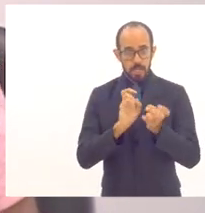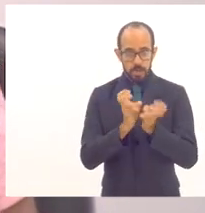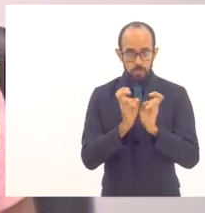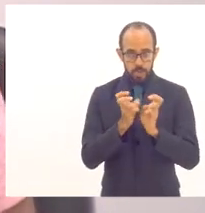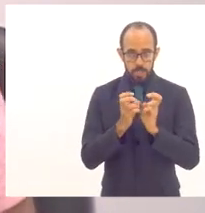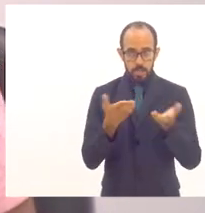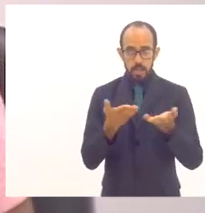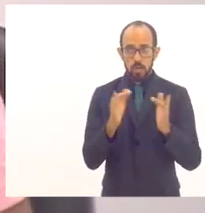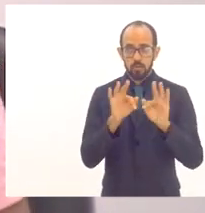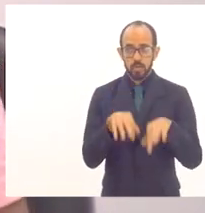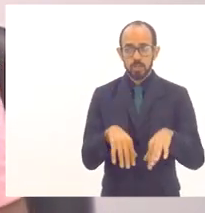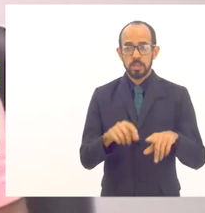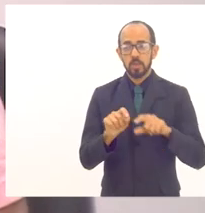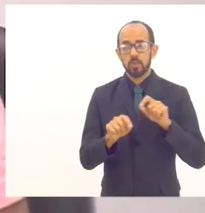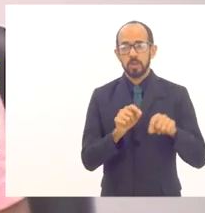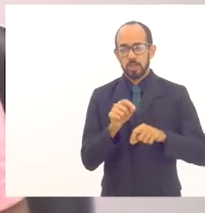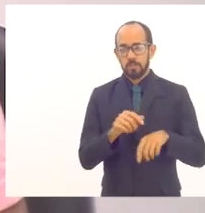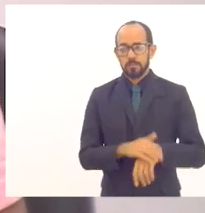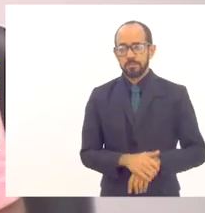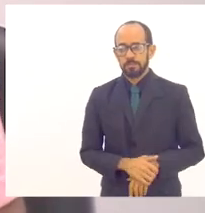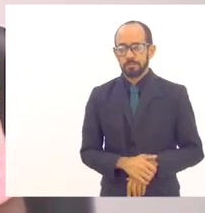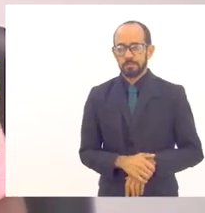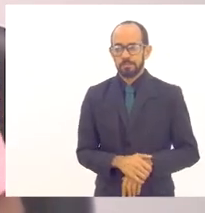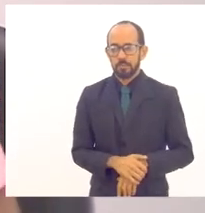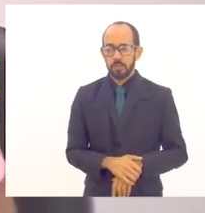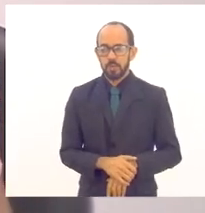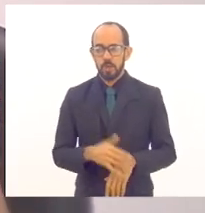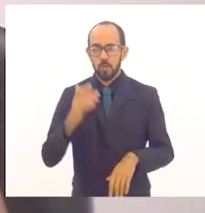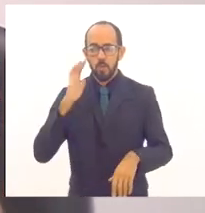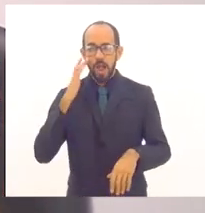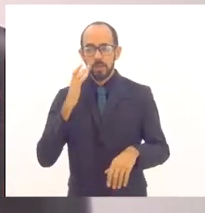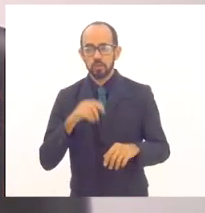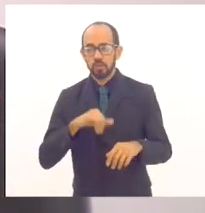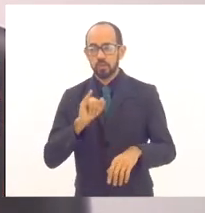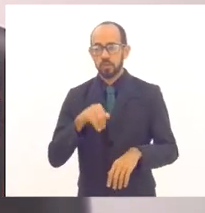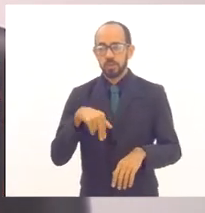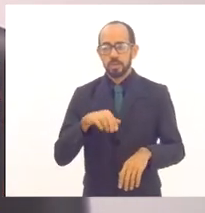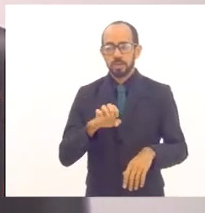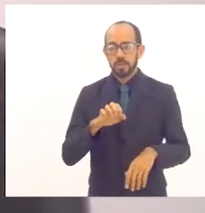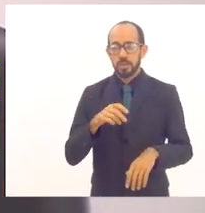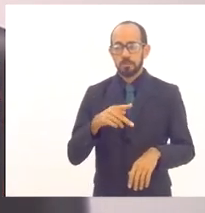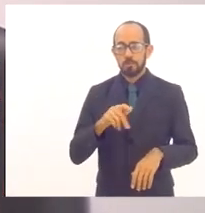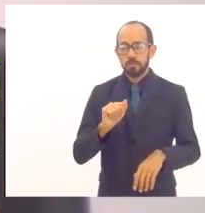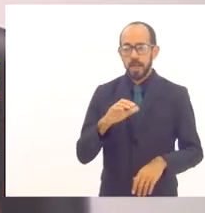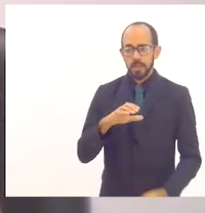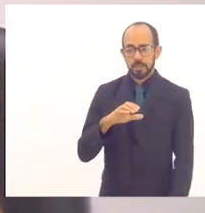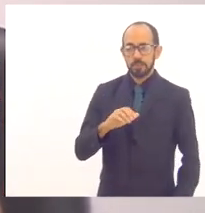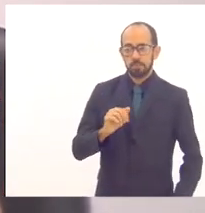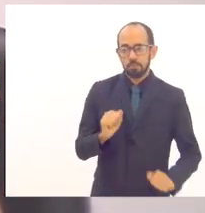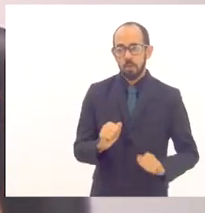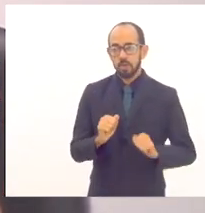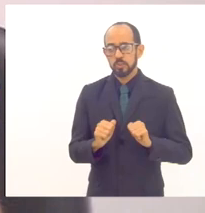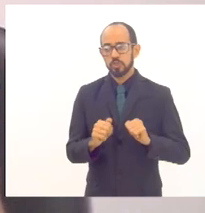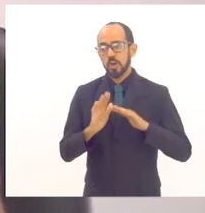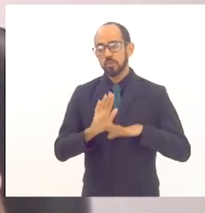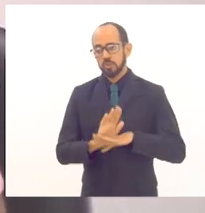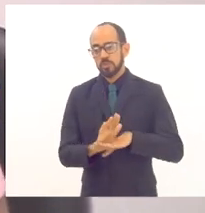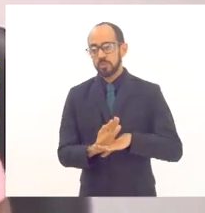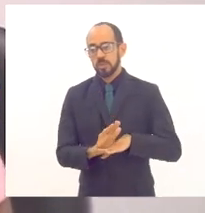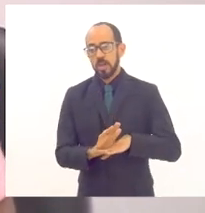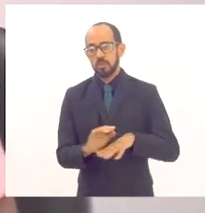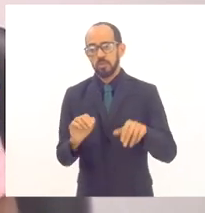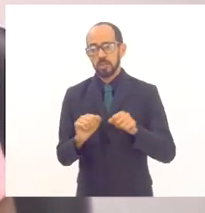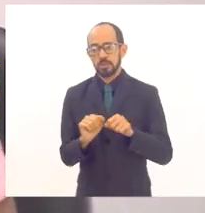Concluindo para vocês, eu acho que o INEPAC pode contribuir muito com esse PL, fazendo sugestões